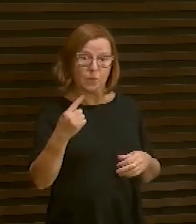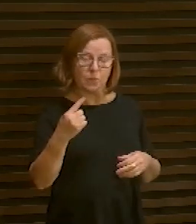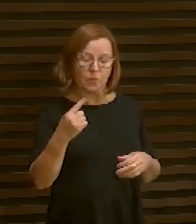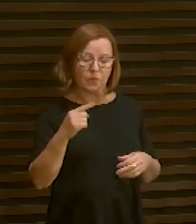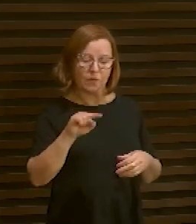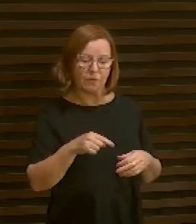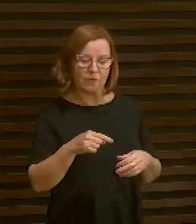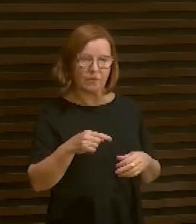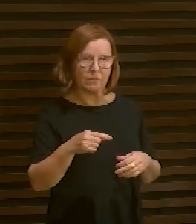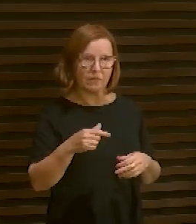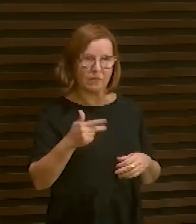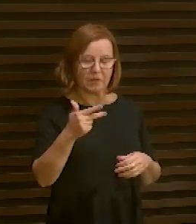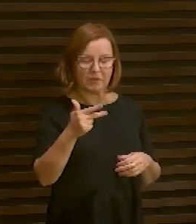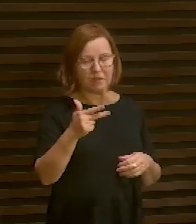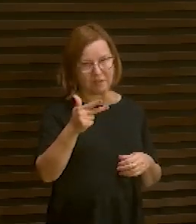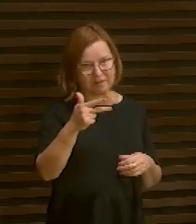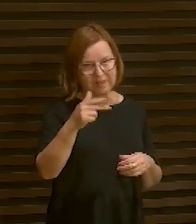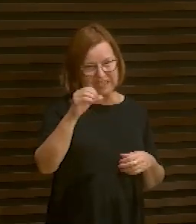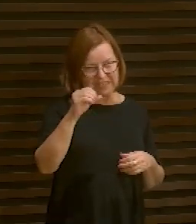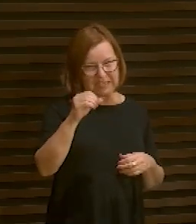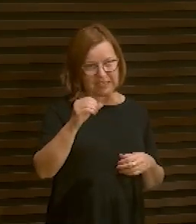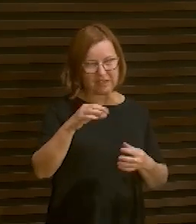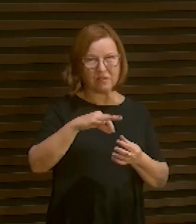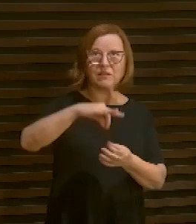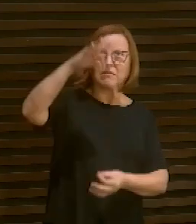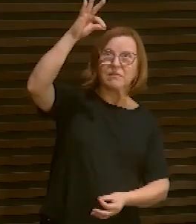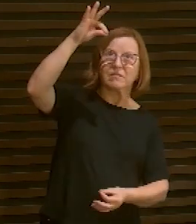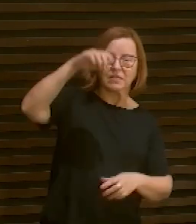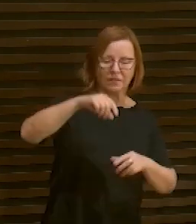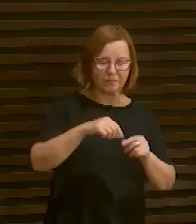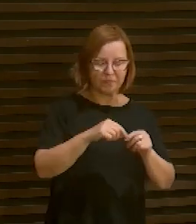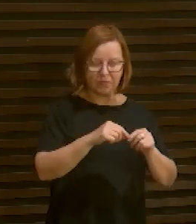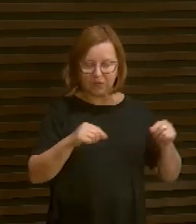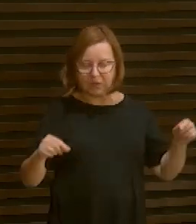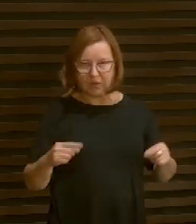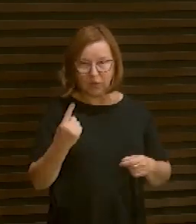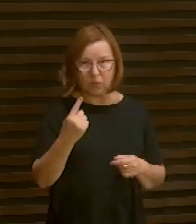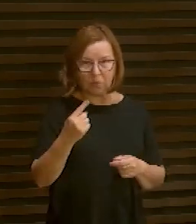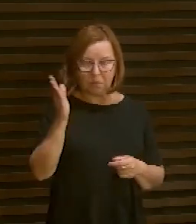de altura e 1,50 m de comprimento.